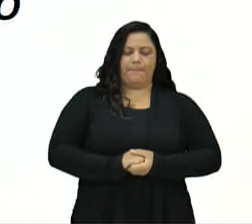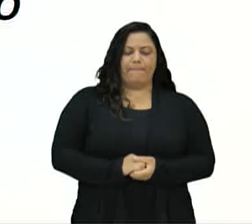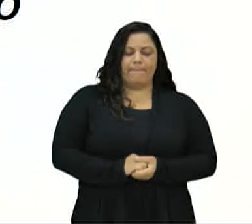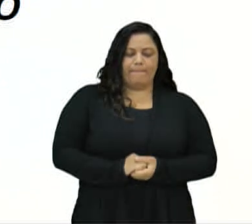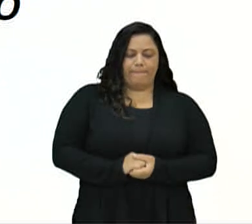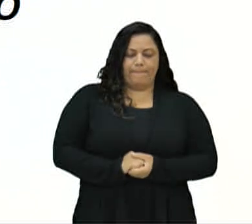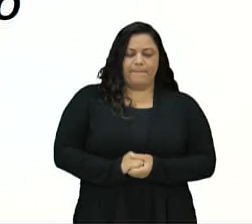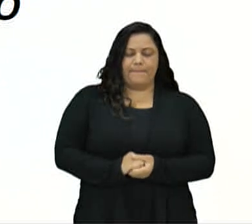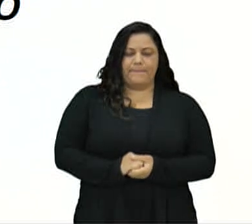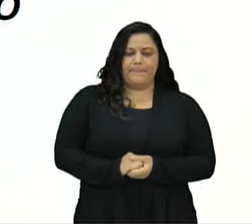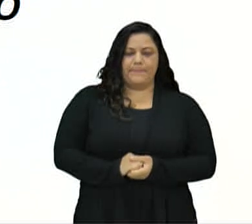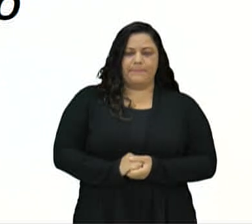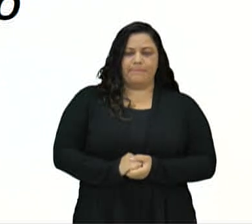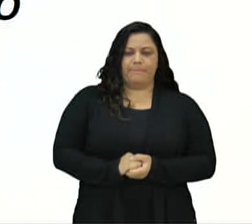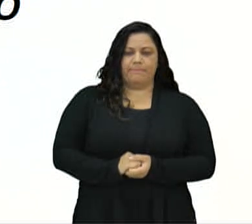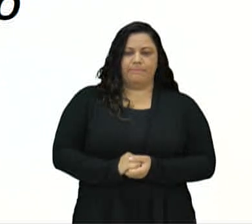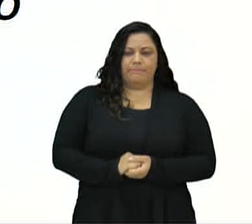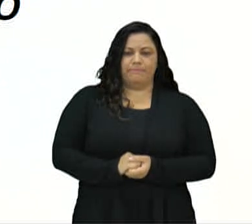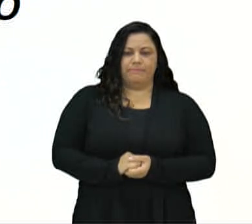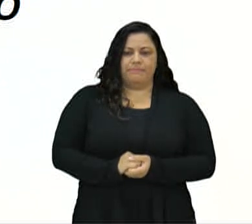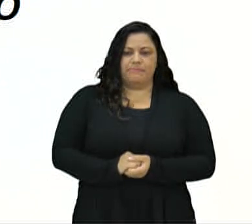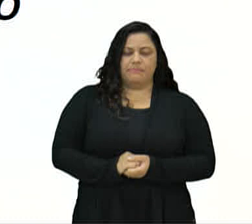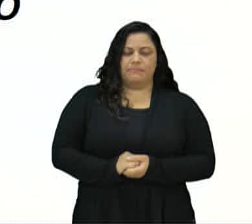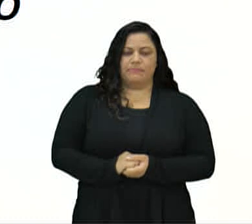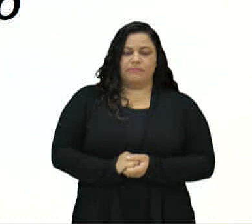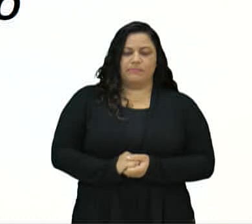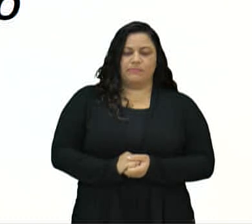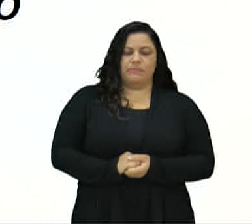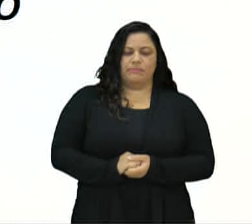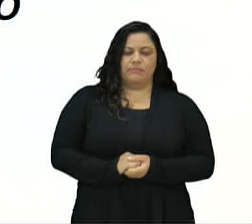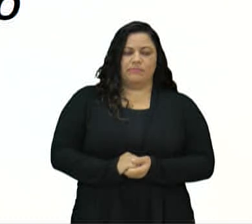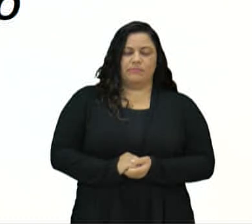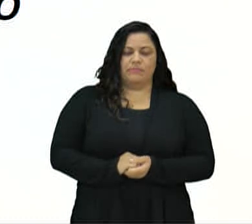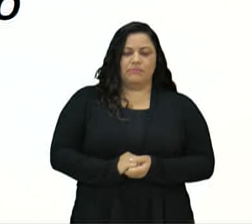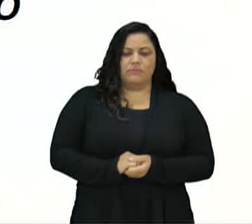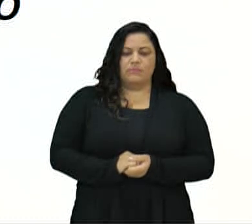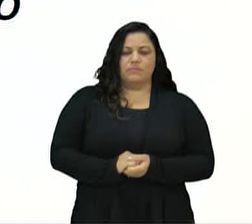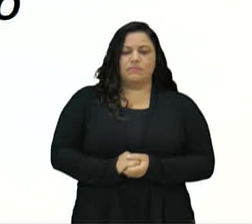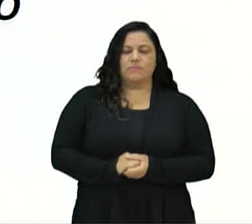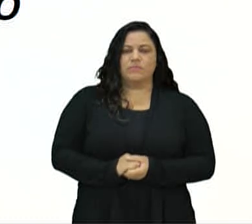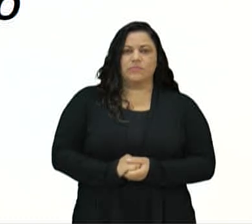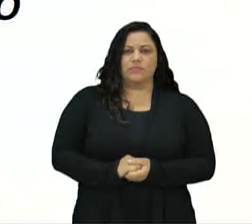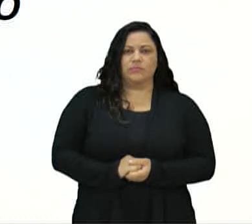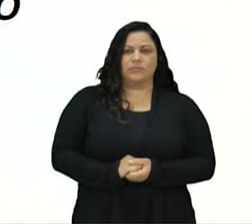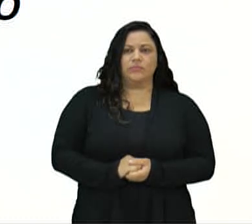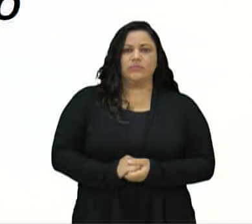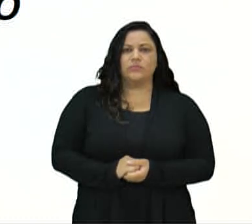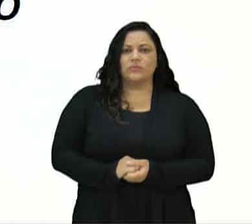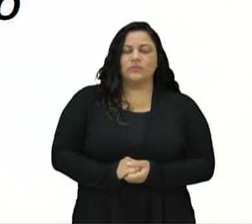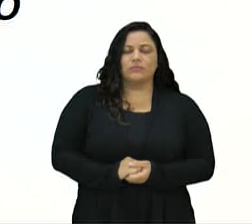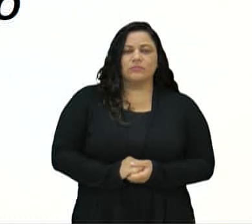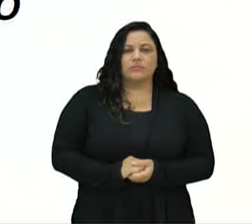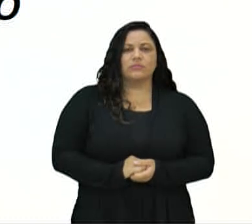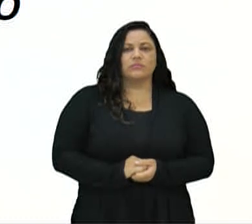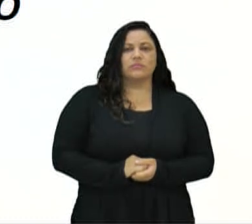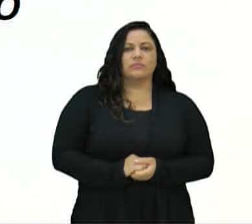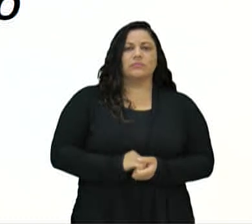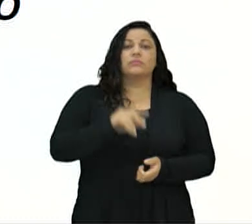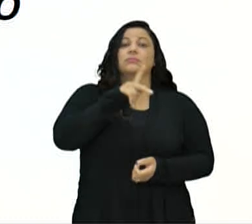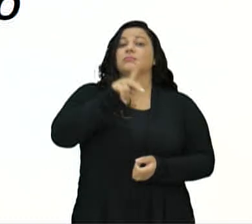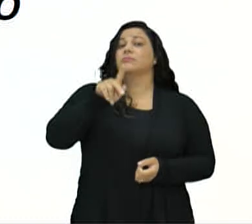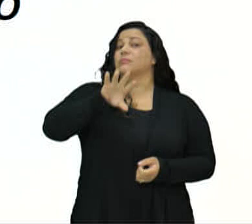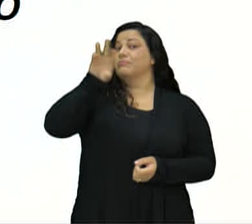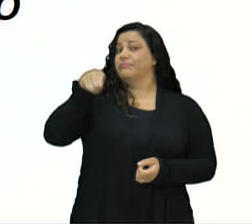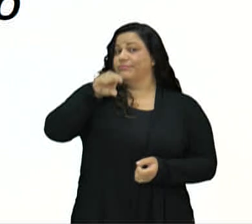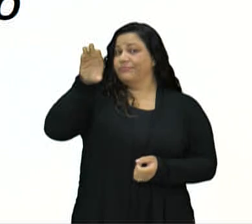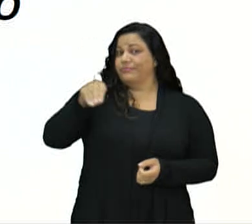1 banho, salão, cocina e terraça. Preço, 168 mil euros. E aí,